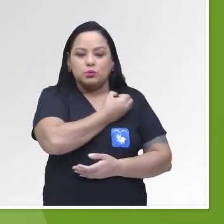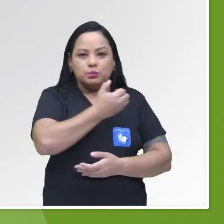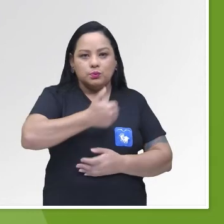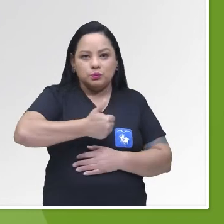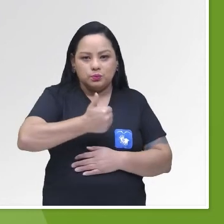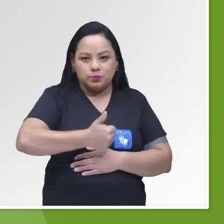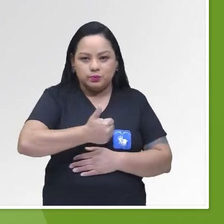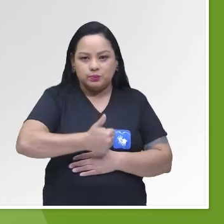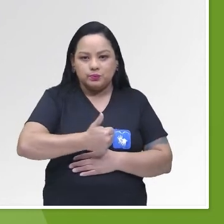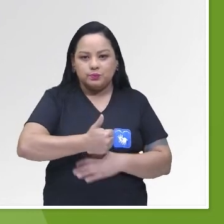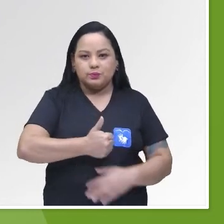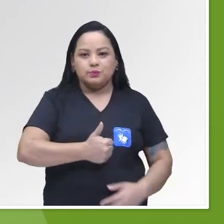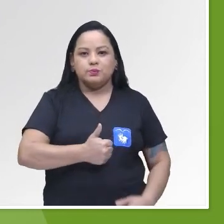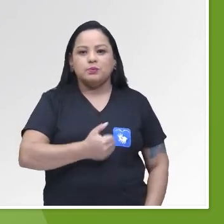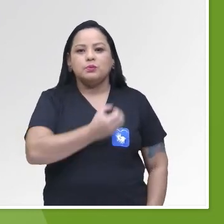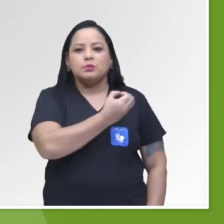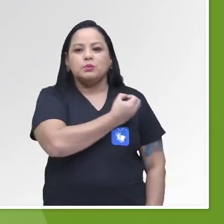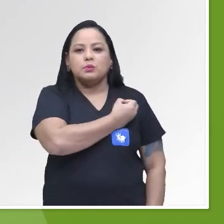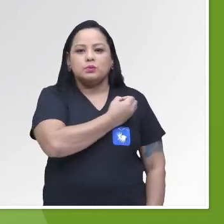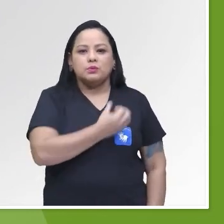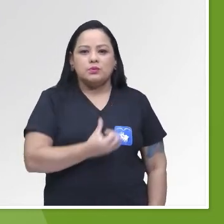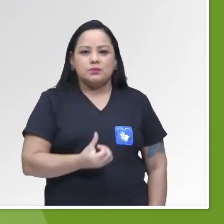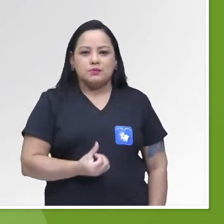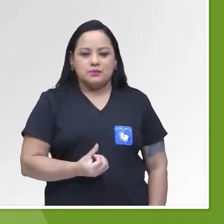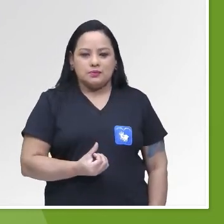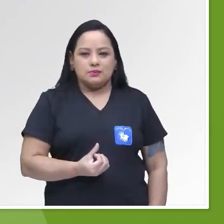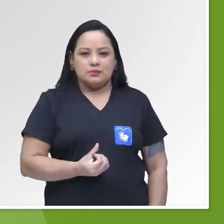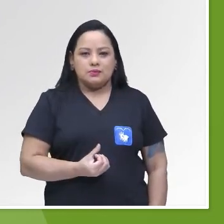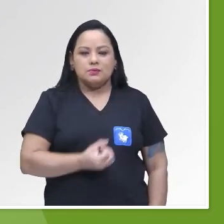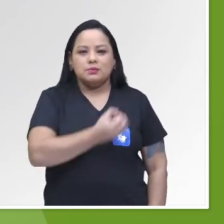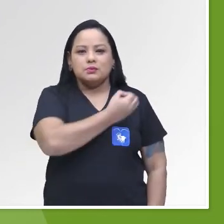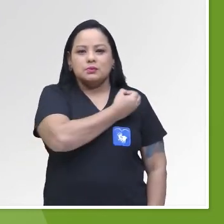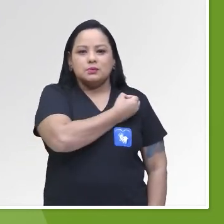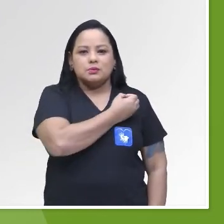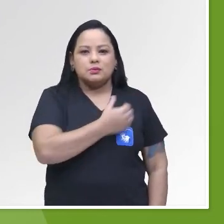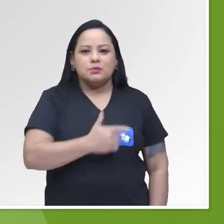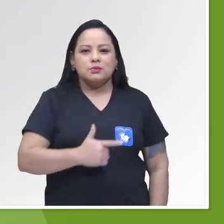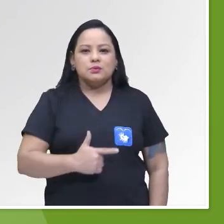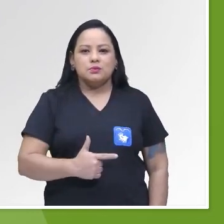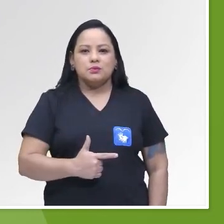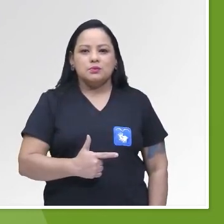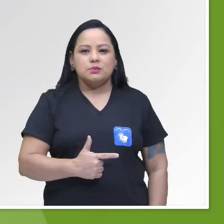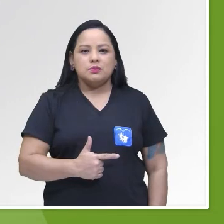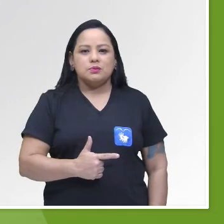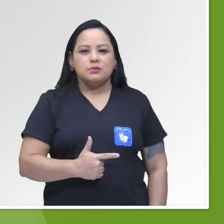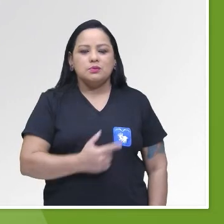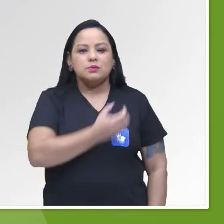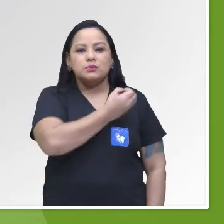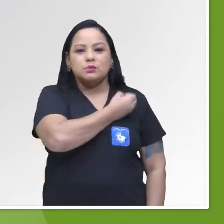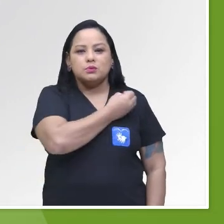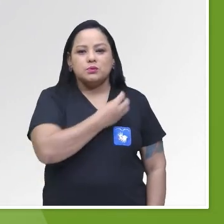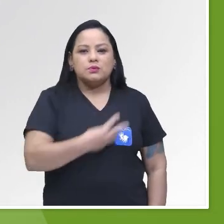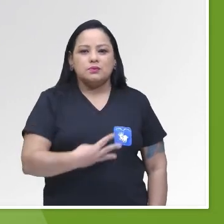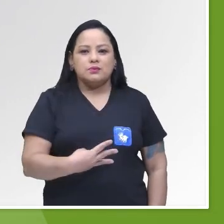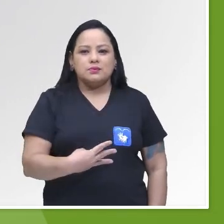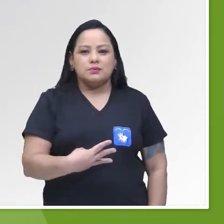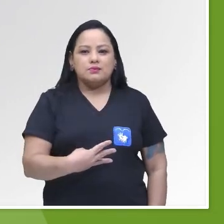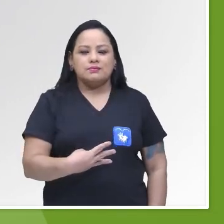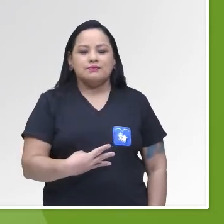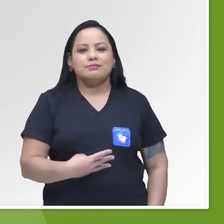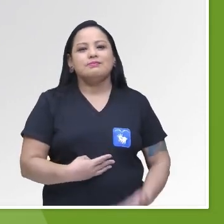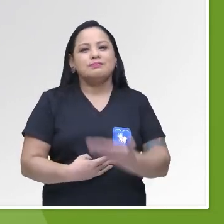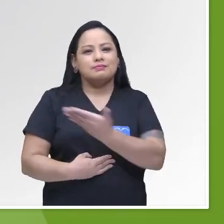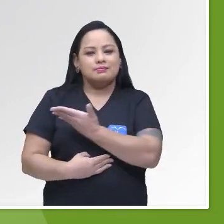1, o número 6, o número 2 e o número 3. São